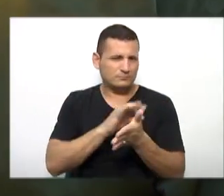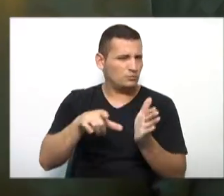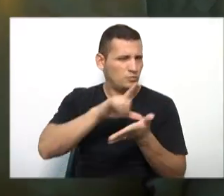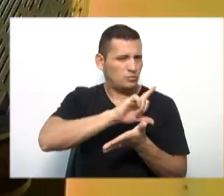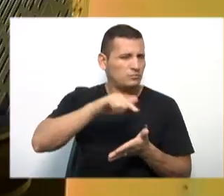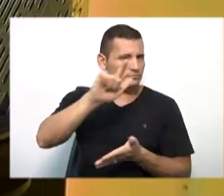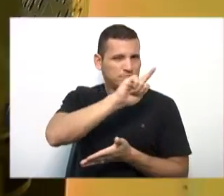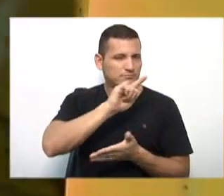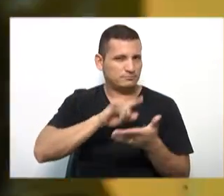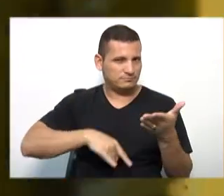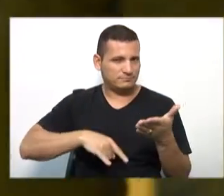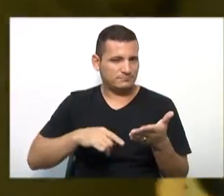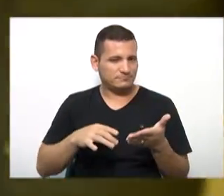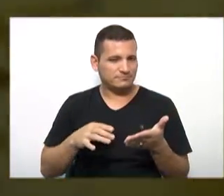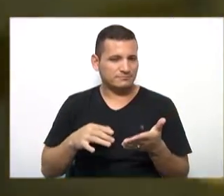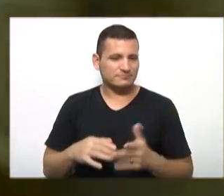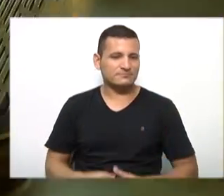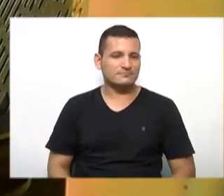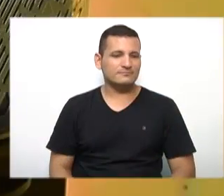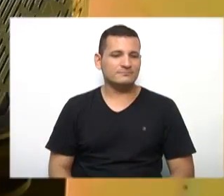né?